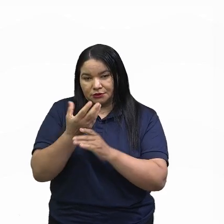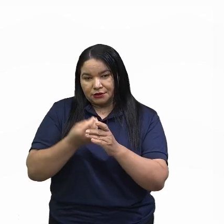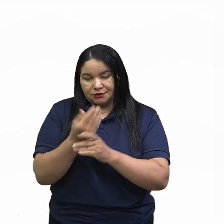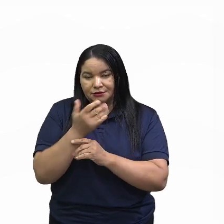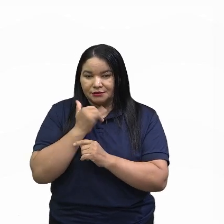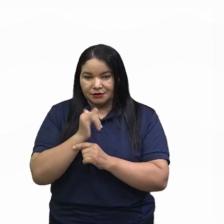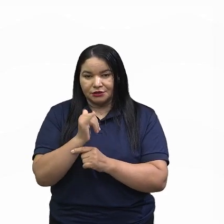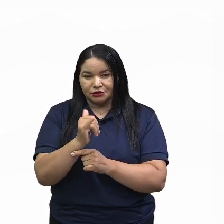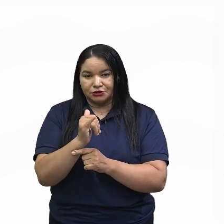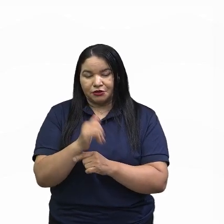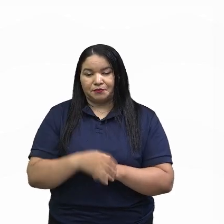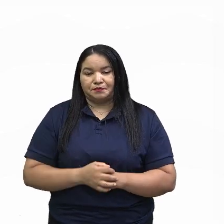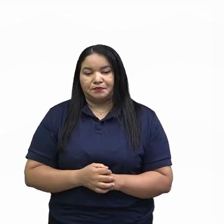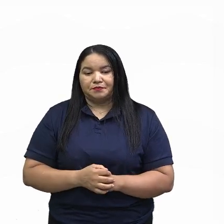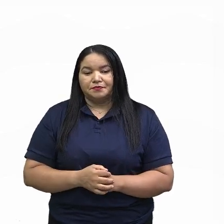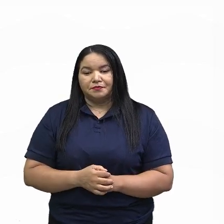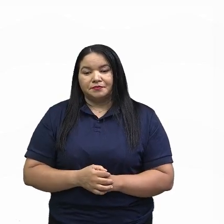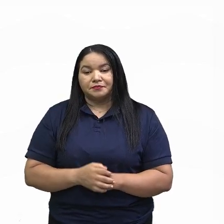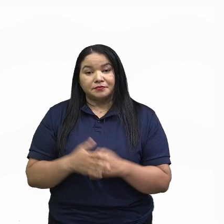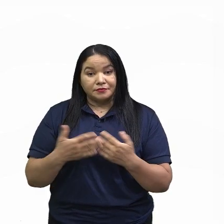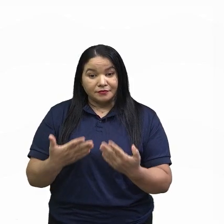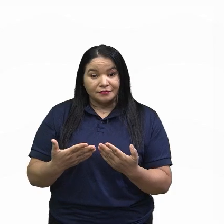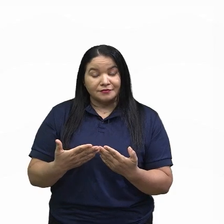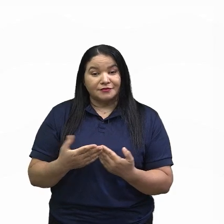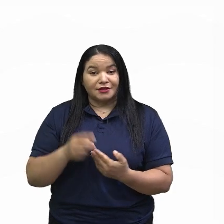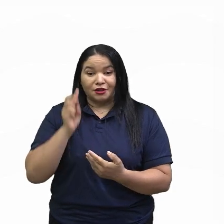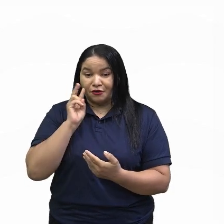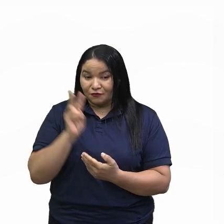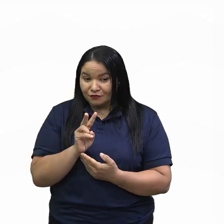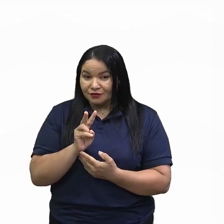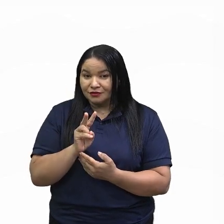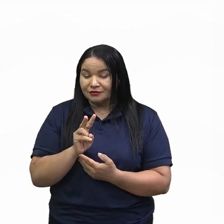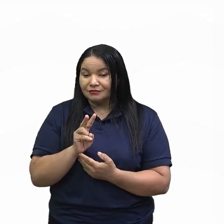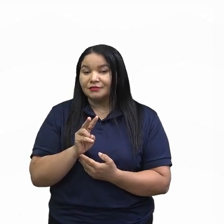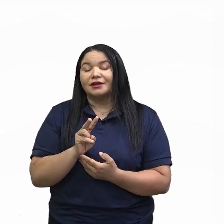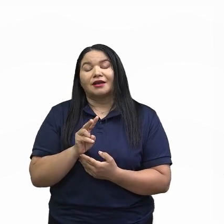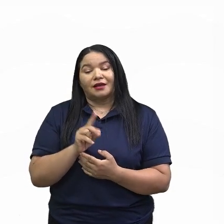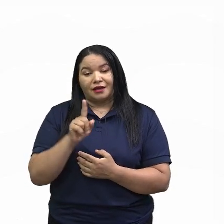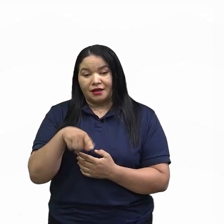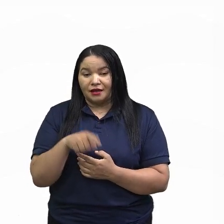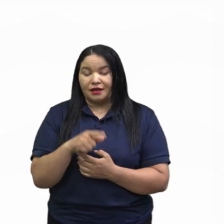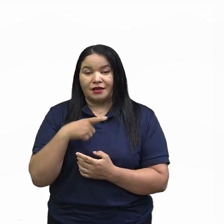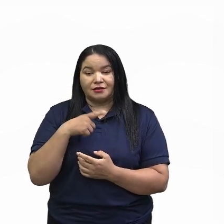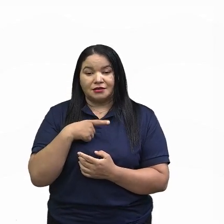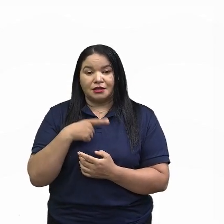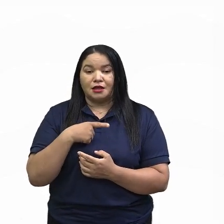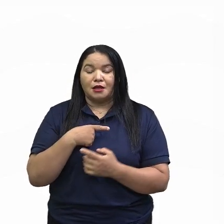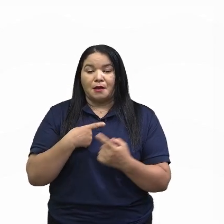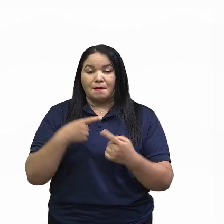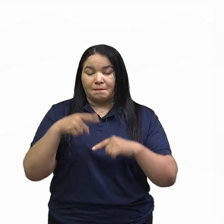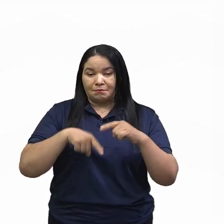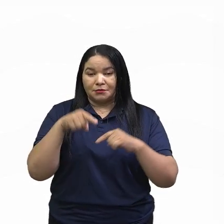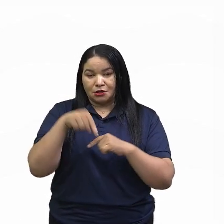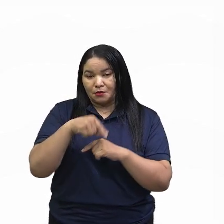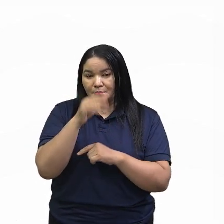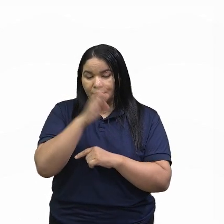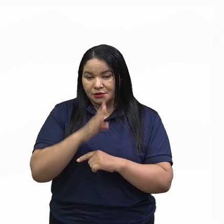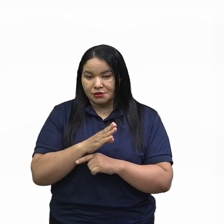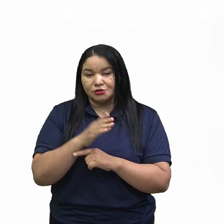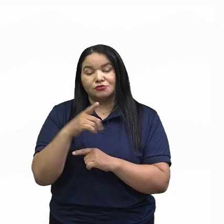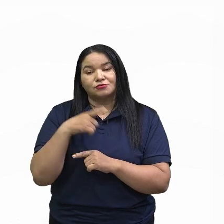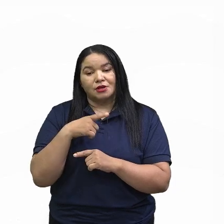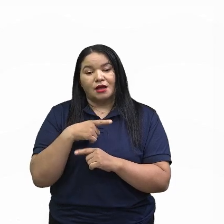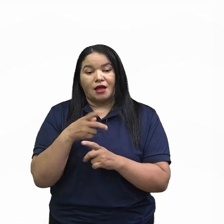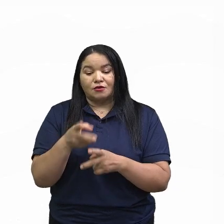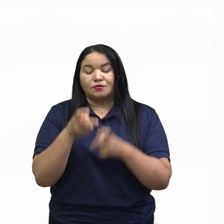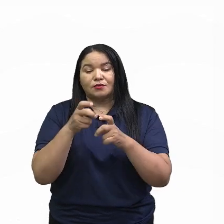de energia. Então aí, olha só, a gente retira, na maior parte aqui no Brasil, o etanol vem da